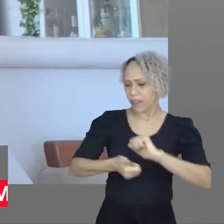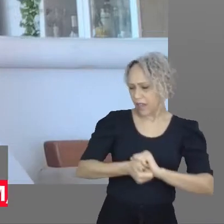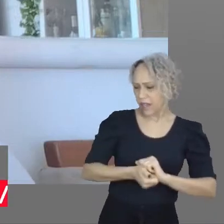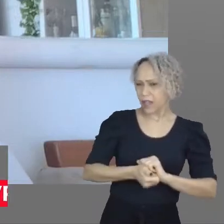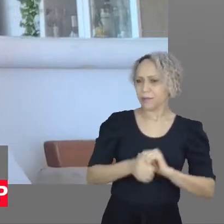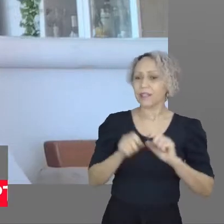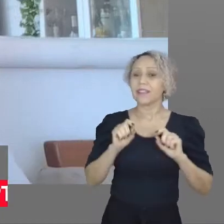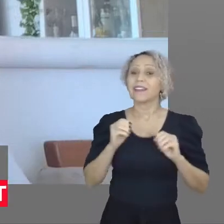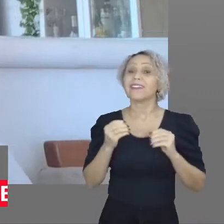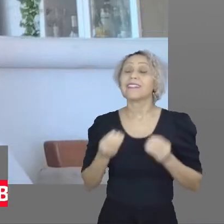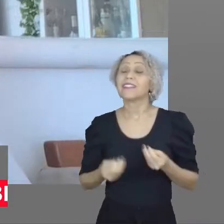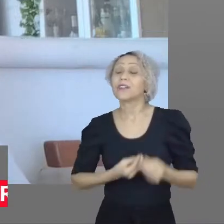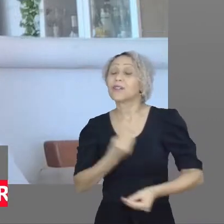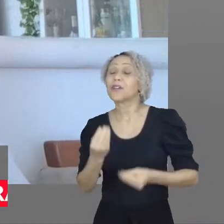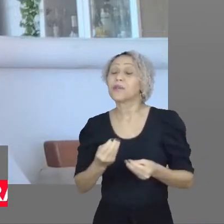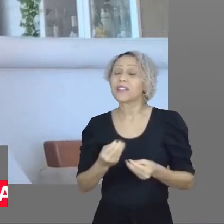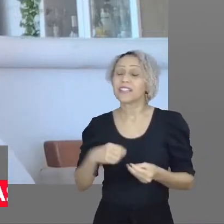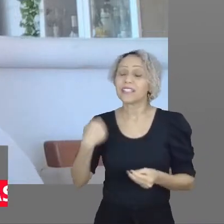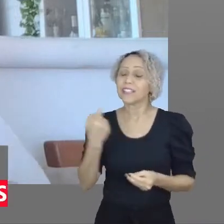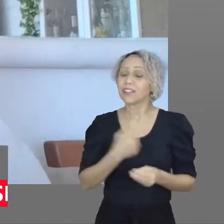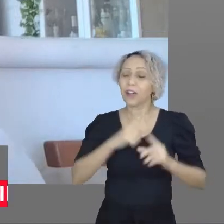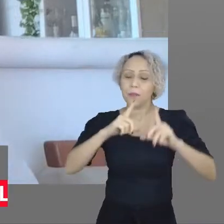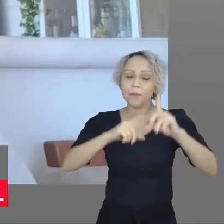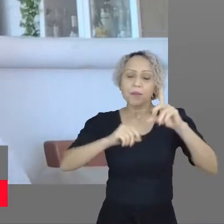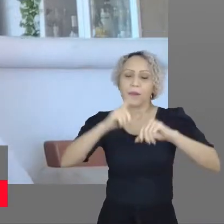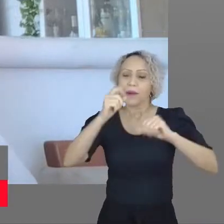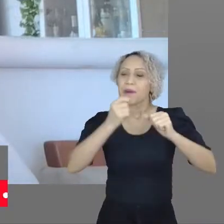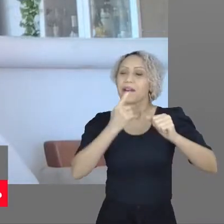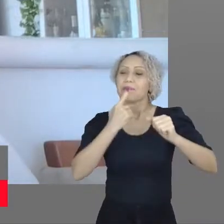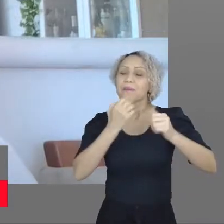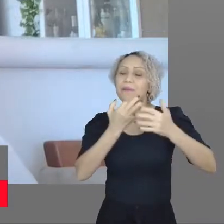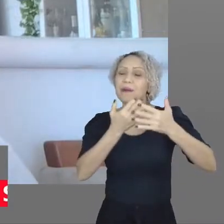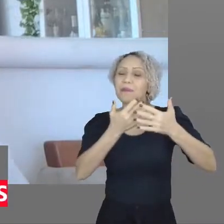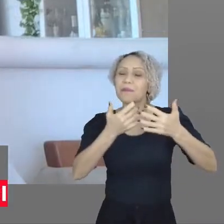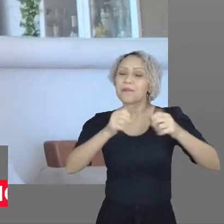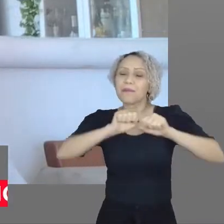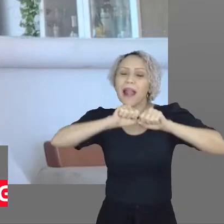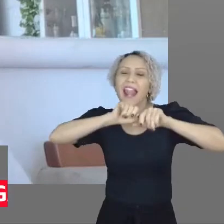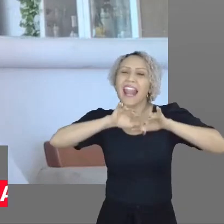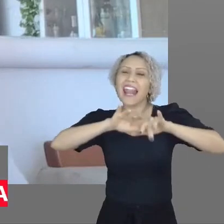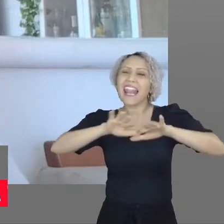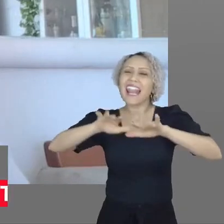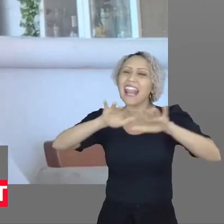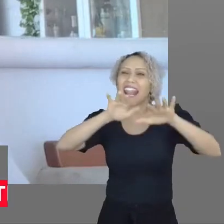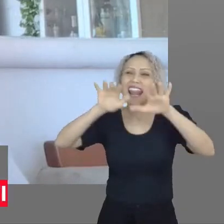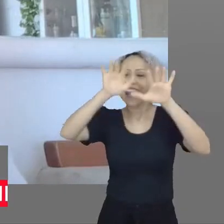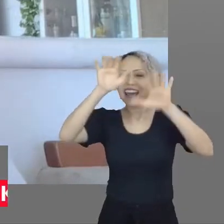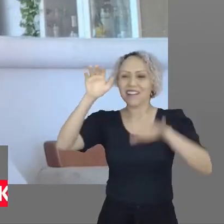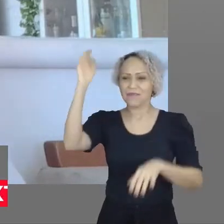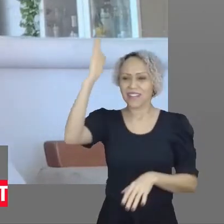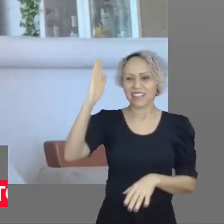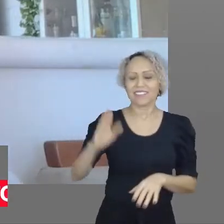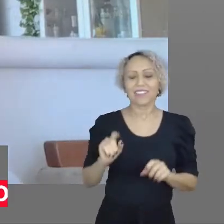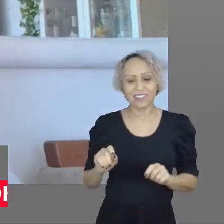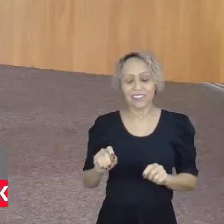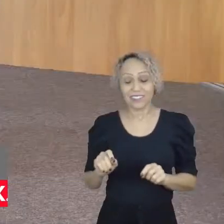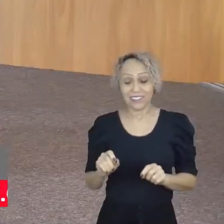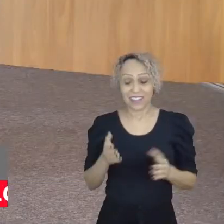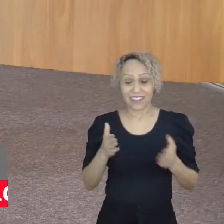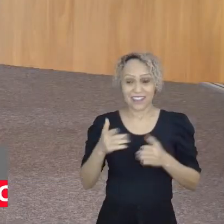os corações e esperançar as mentes e ter uma nova prática política. Então, esse ano está fervendo para a